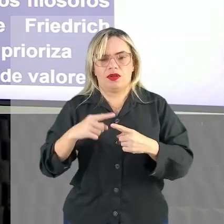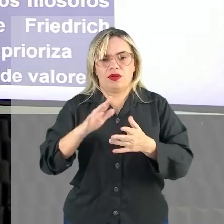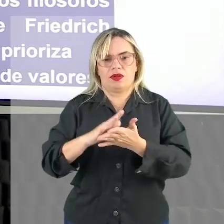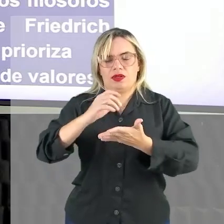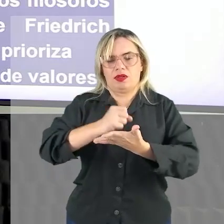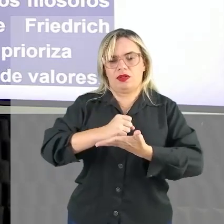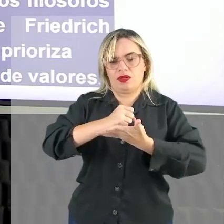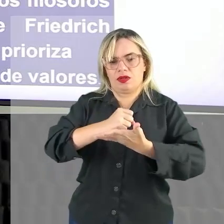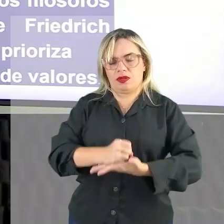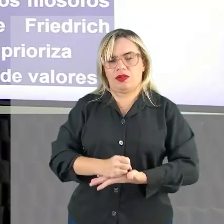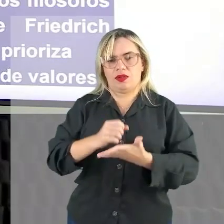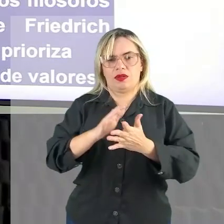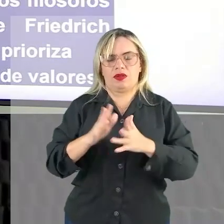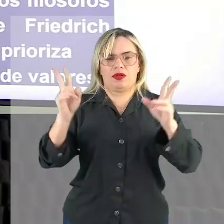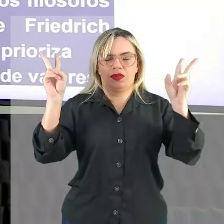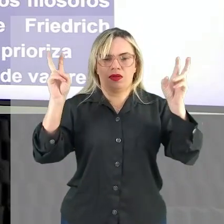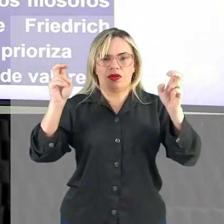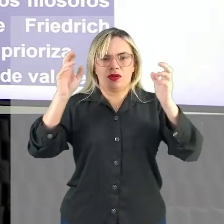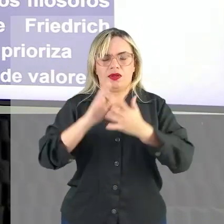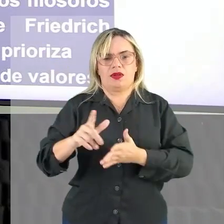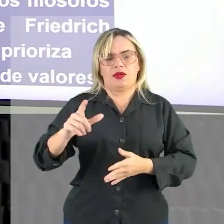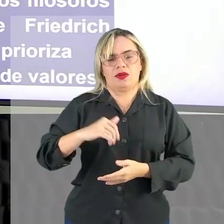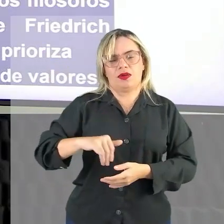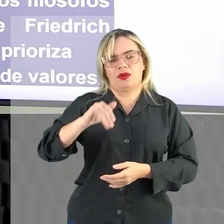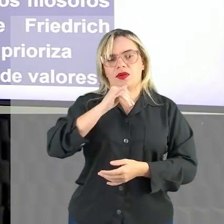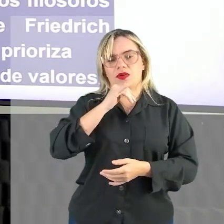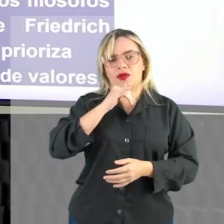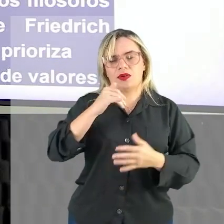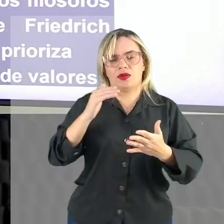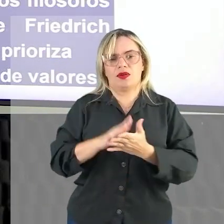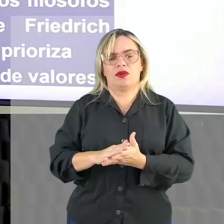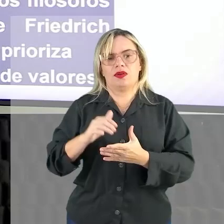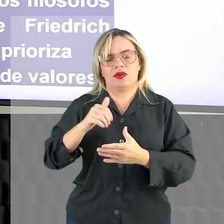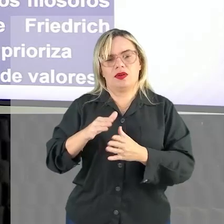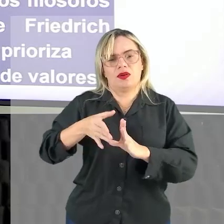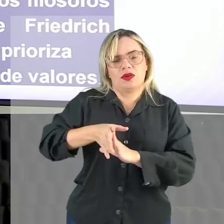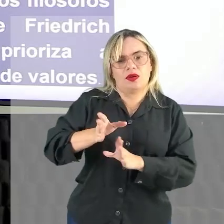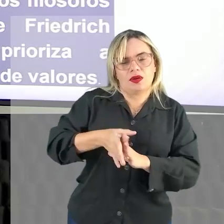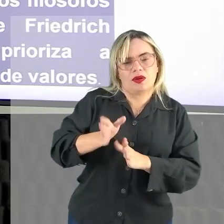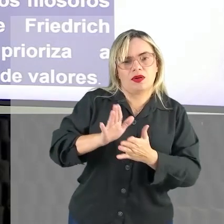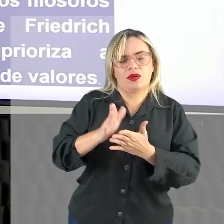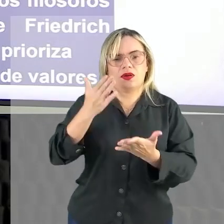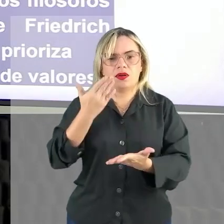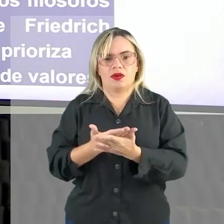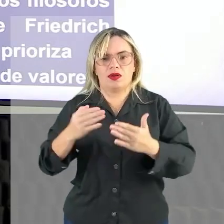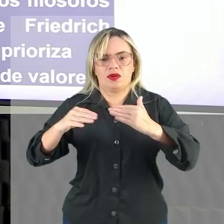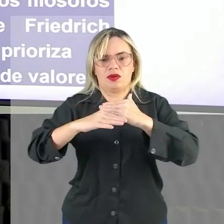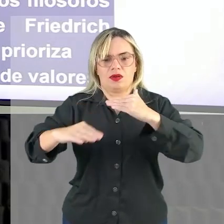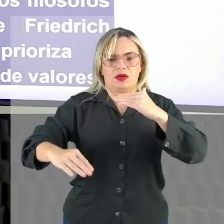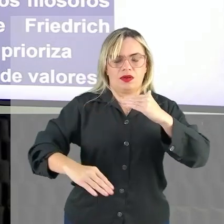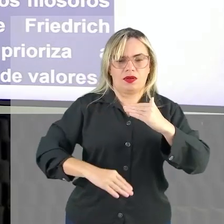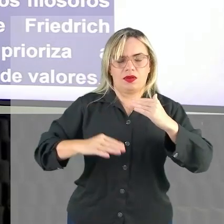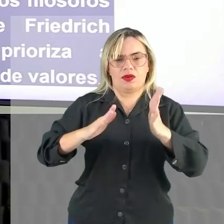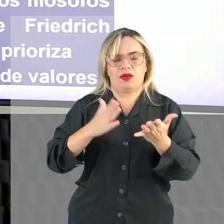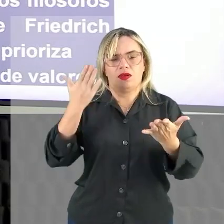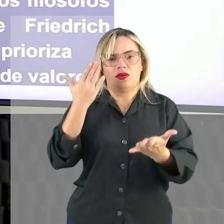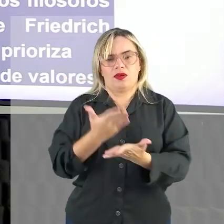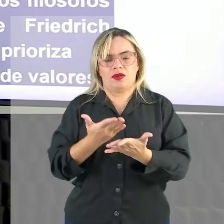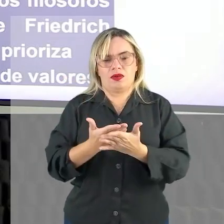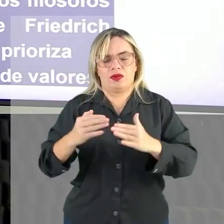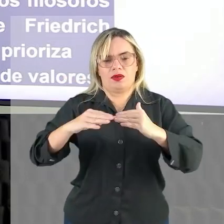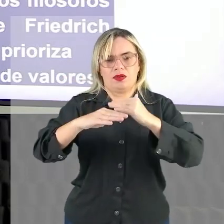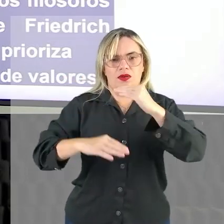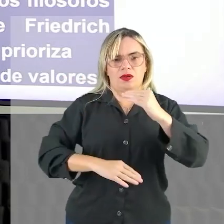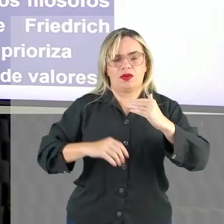ajudar em muitos temas. Isso existe. Por exemplo, eu oriento você a estudar sobre desigualdades. Se você estudou sobre